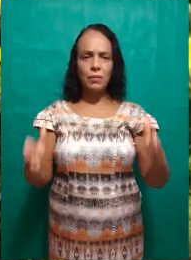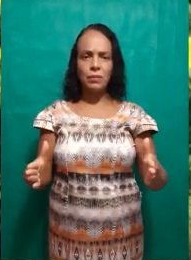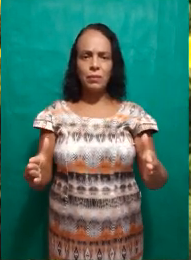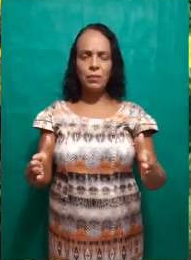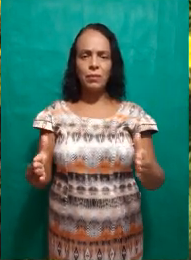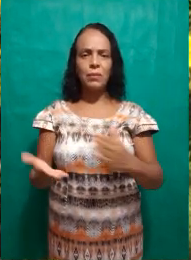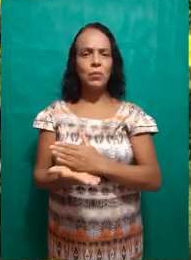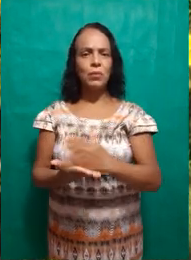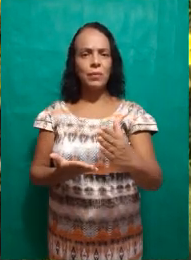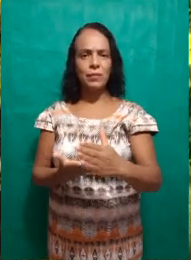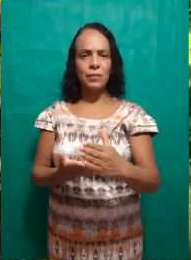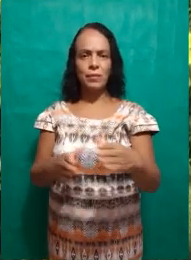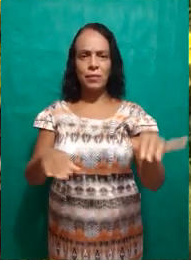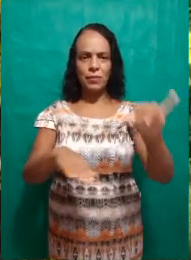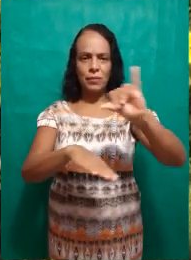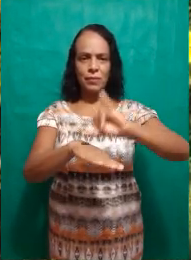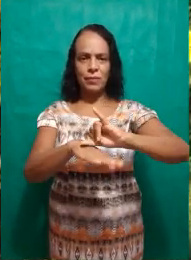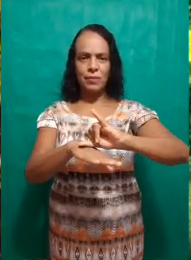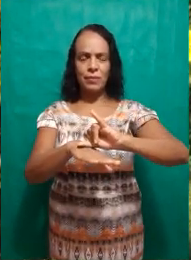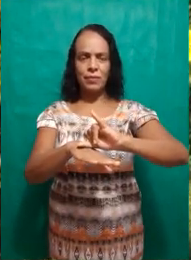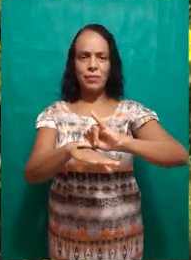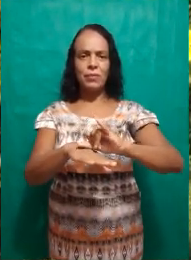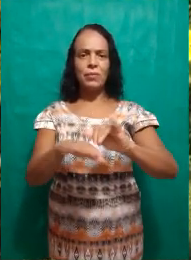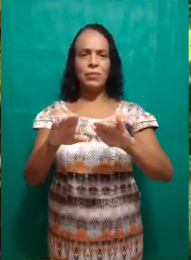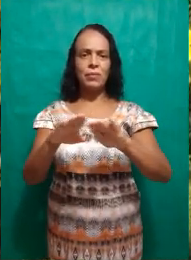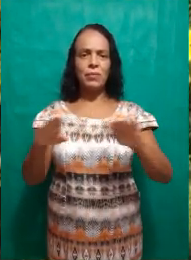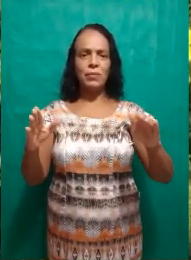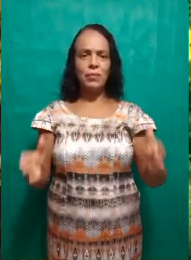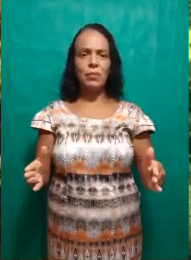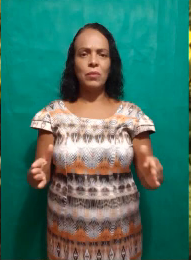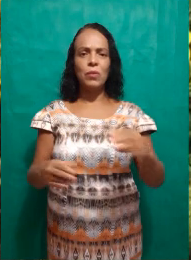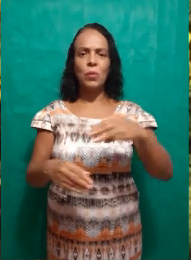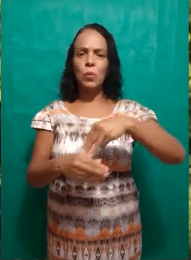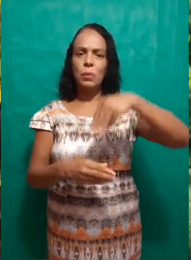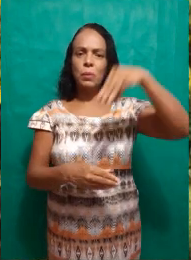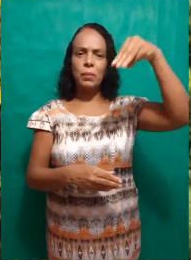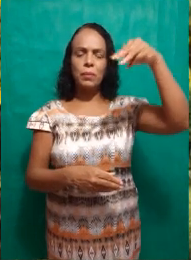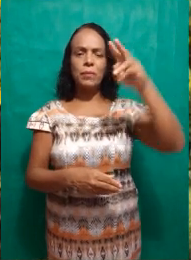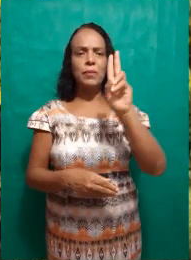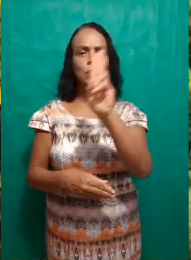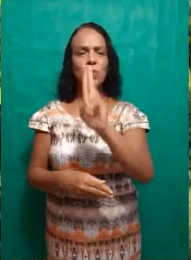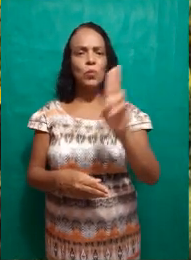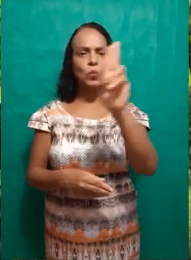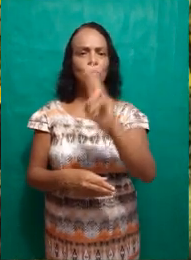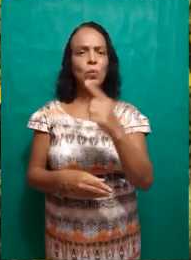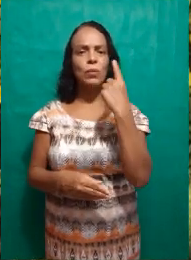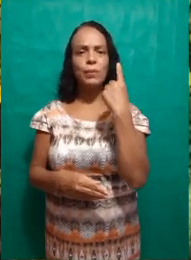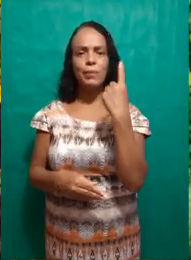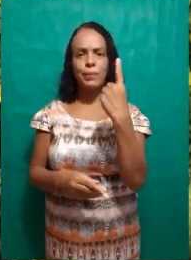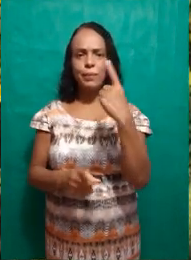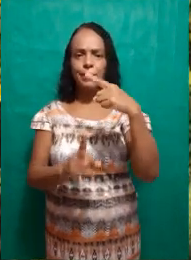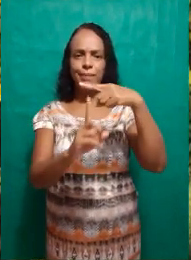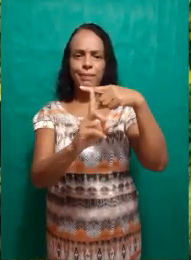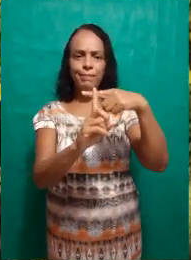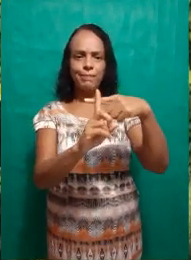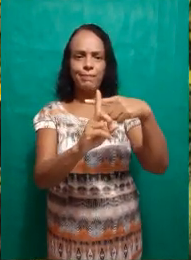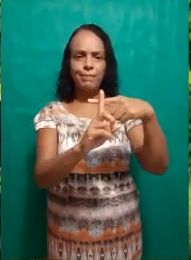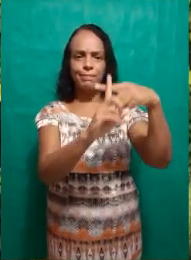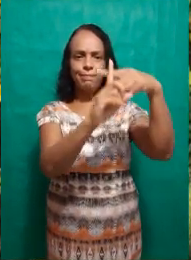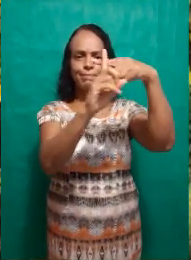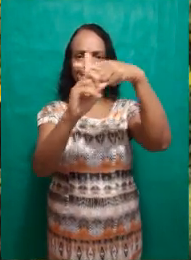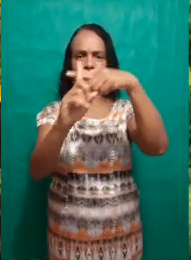do início, o mestre utilizou uma cruz. Era uma cruz